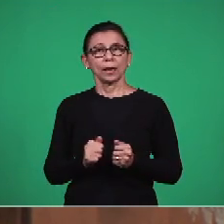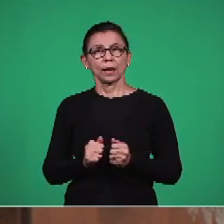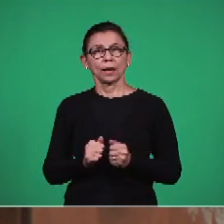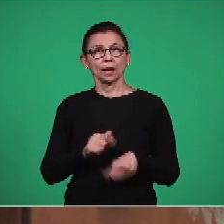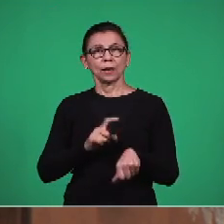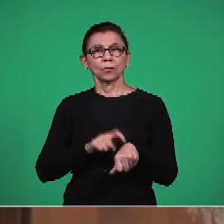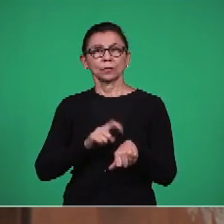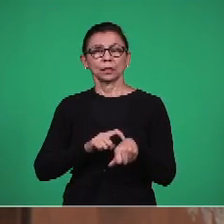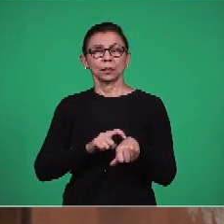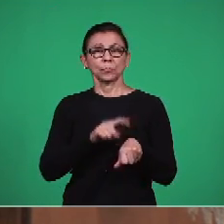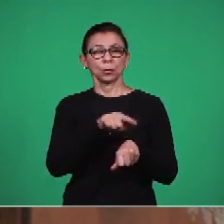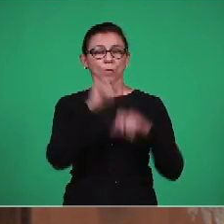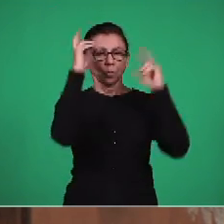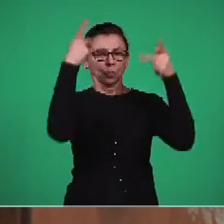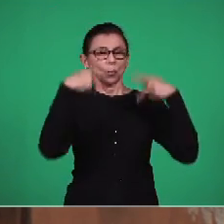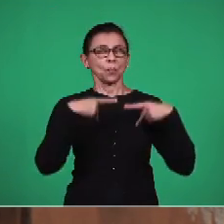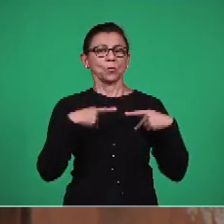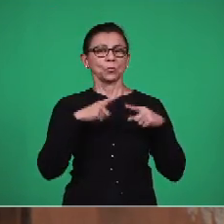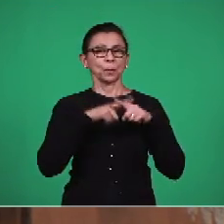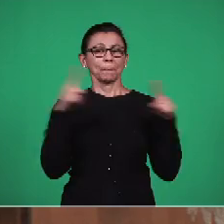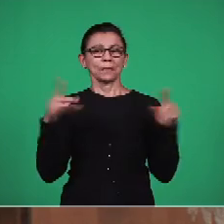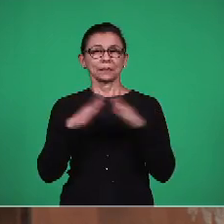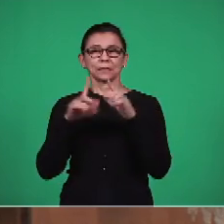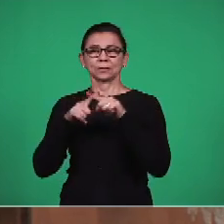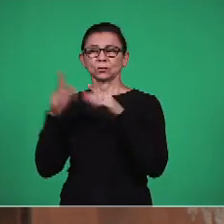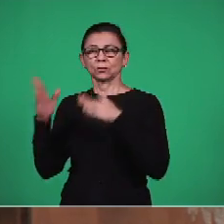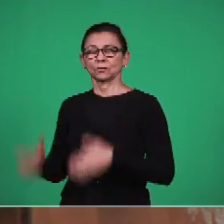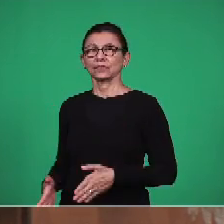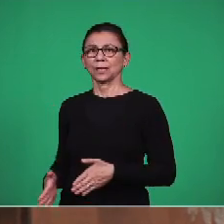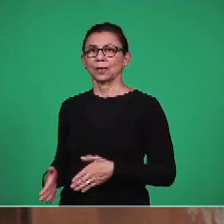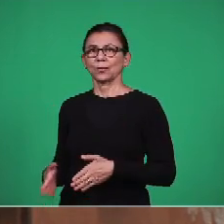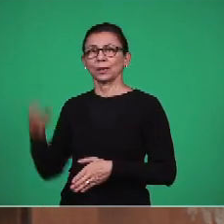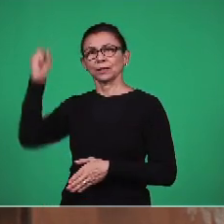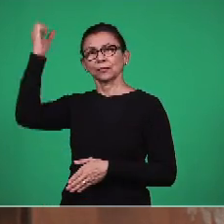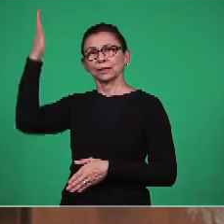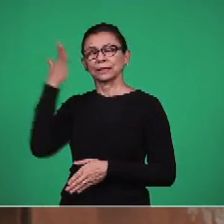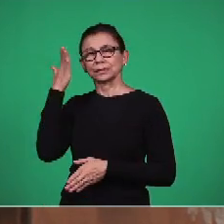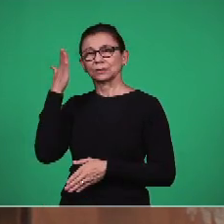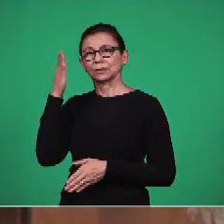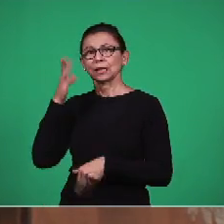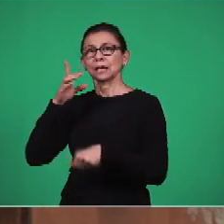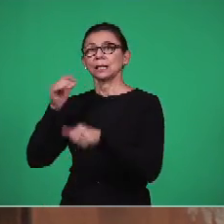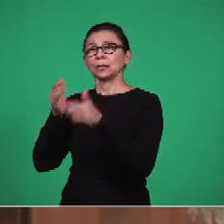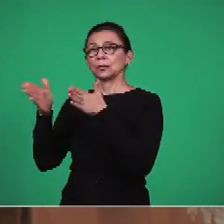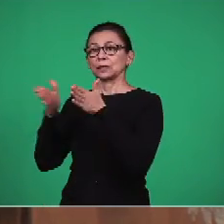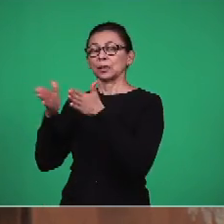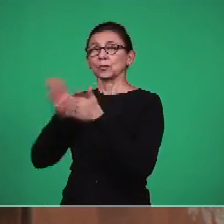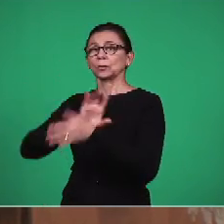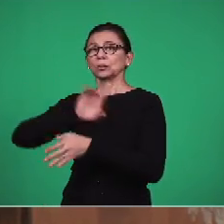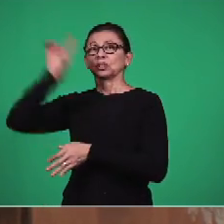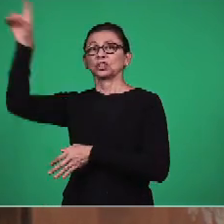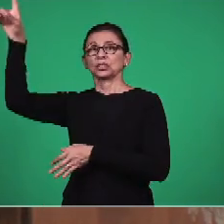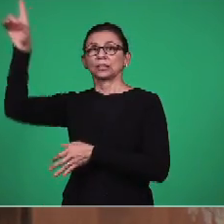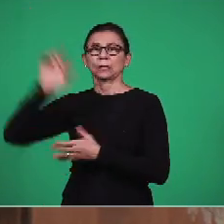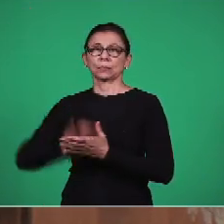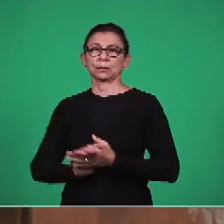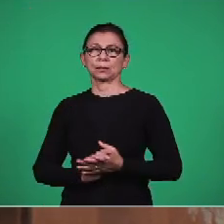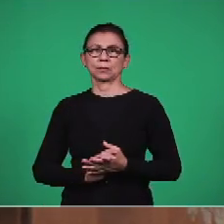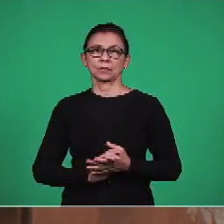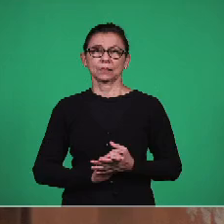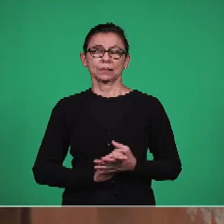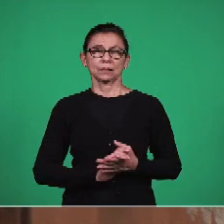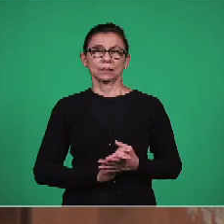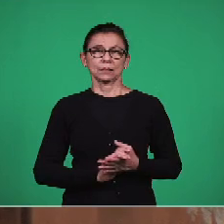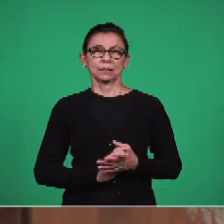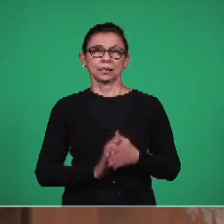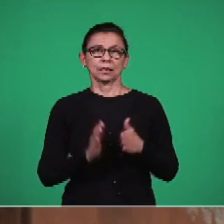no Kairos, onde não existe sequência lógica, nem a questão temporal, ela está fora daquilo que é